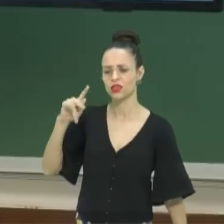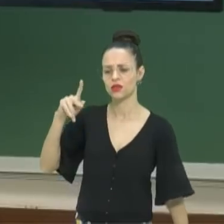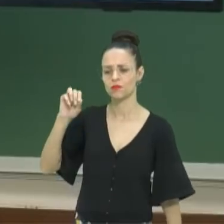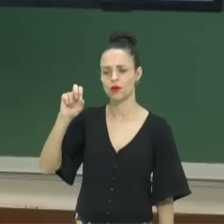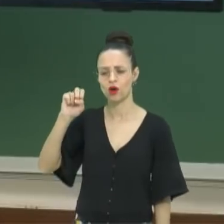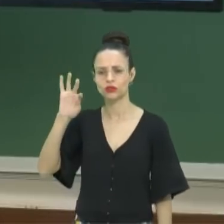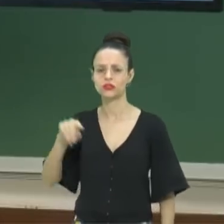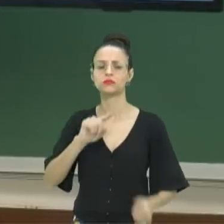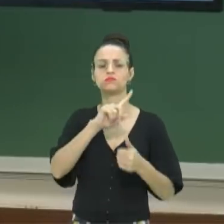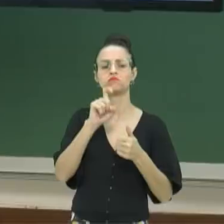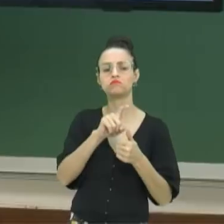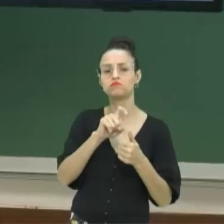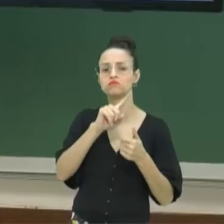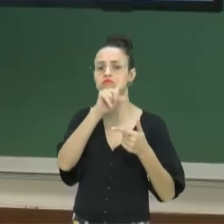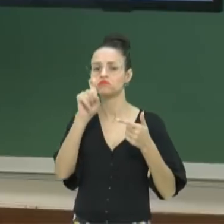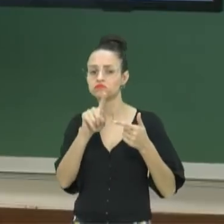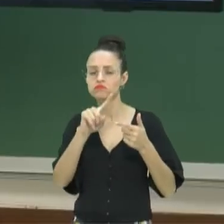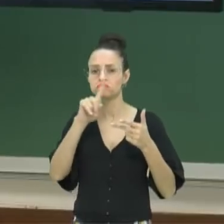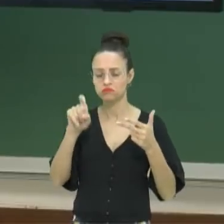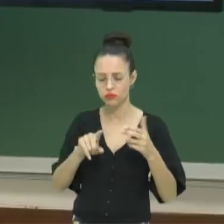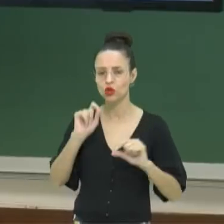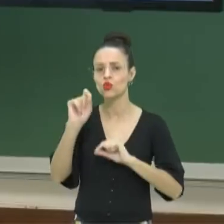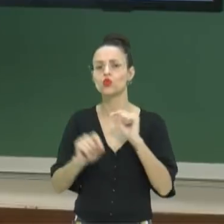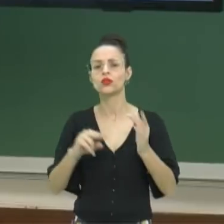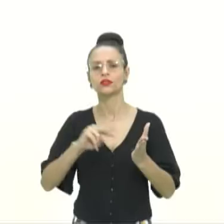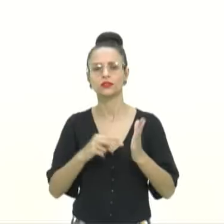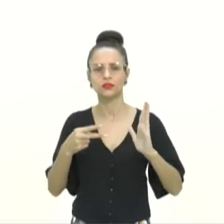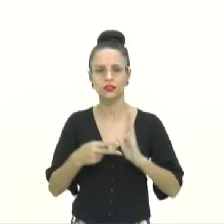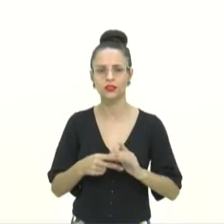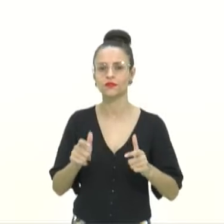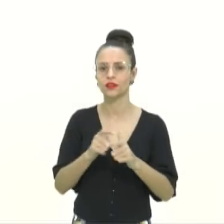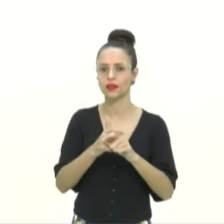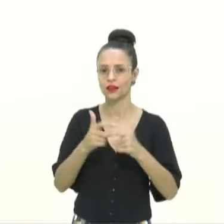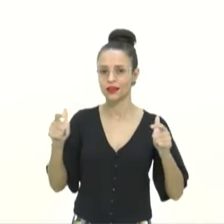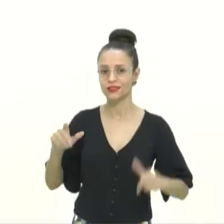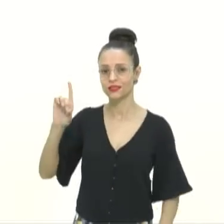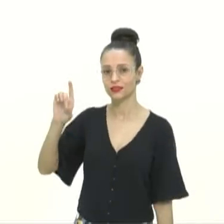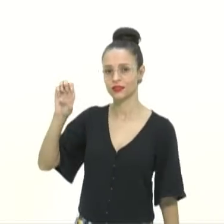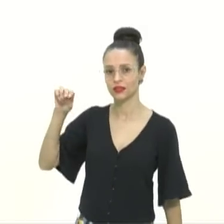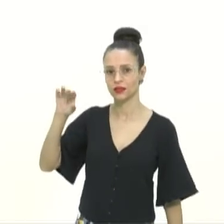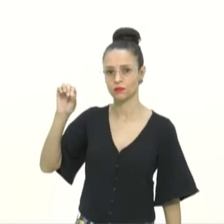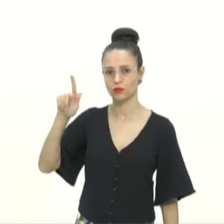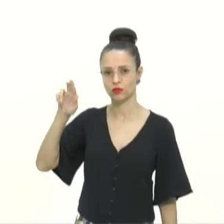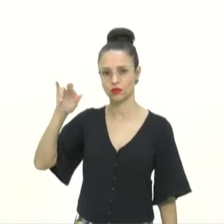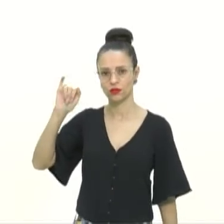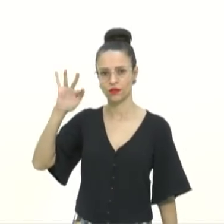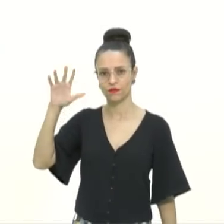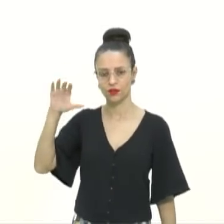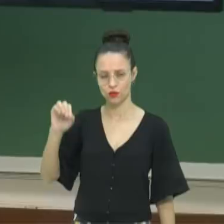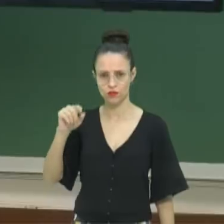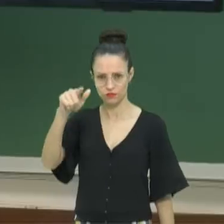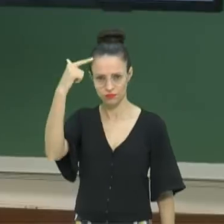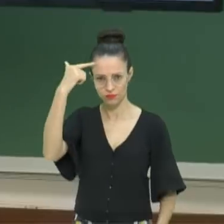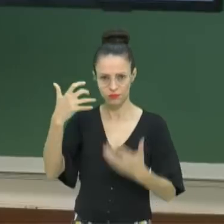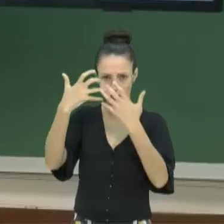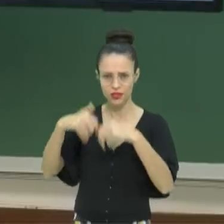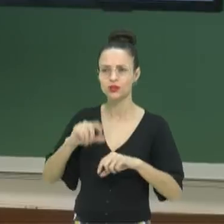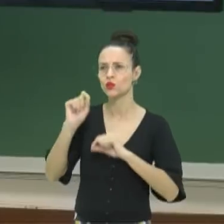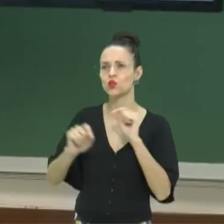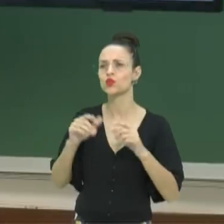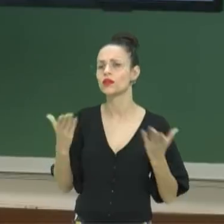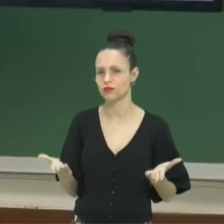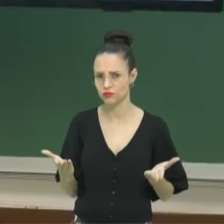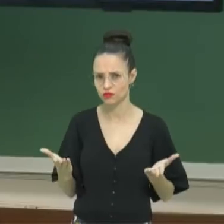ser, né? Pode ser isso. O que quer dizer crescimento demográfico? Pensa aí, o que é